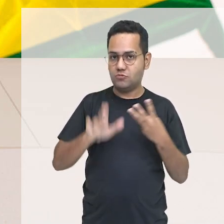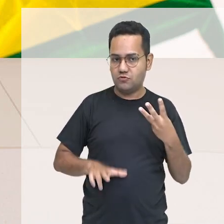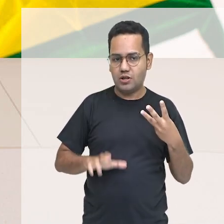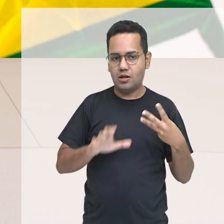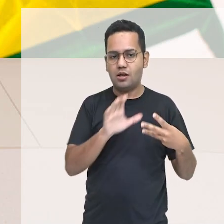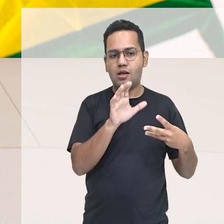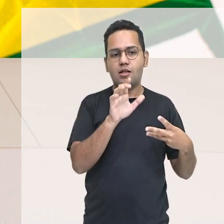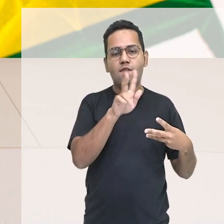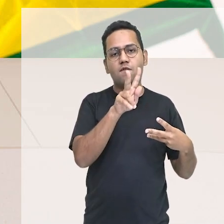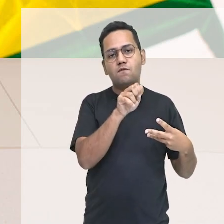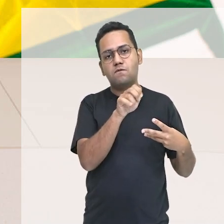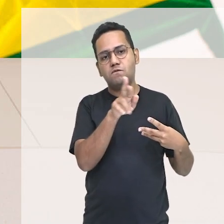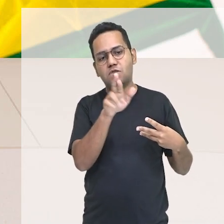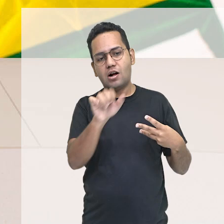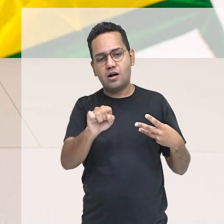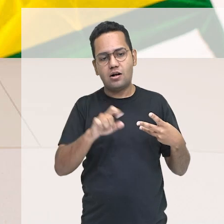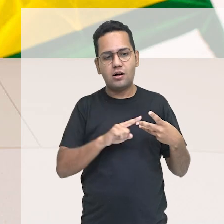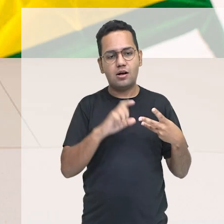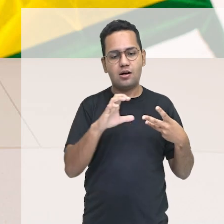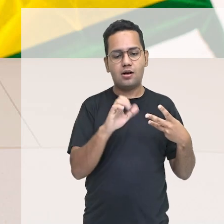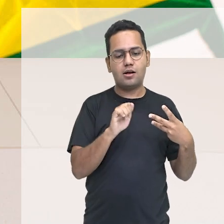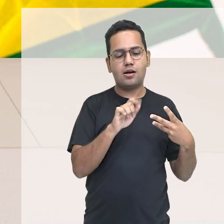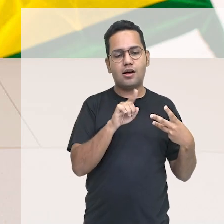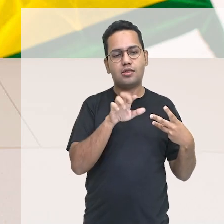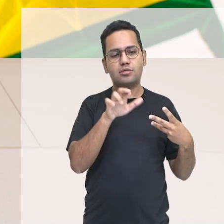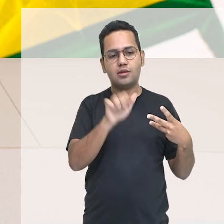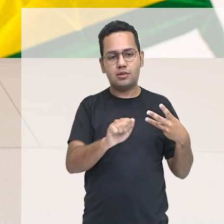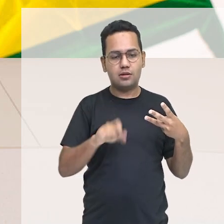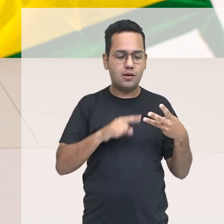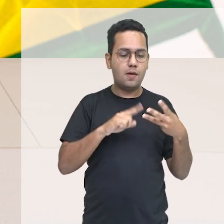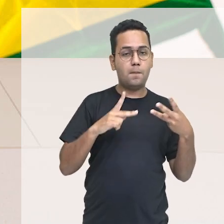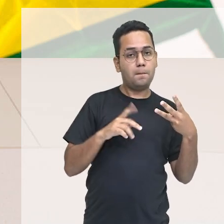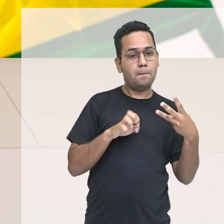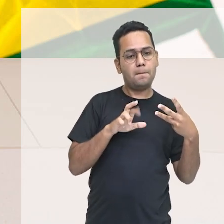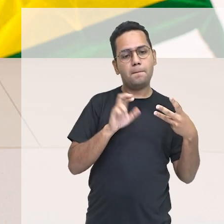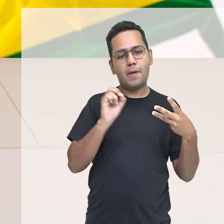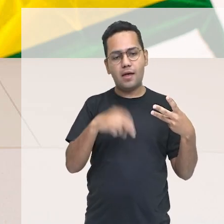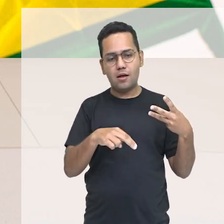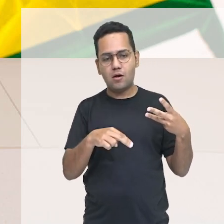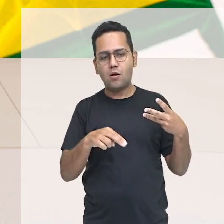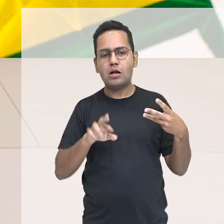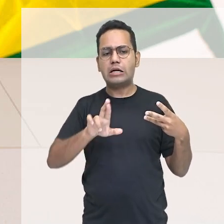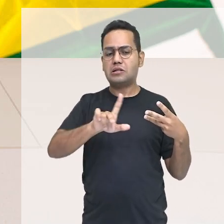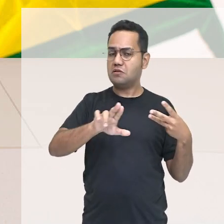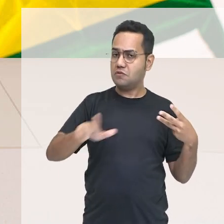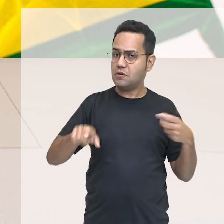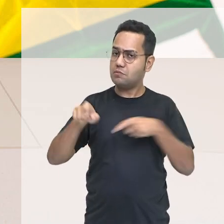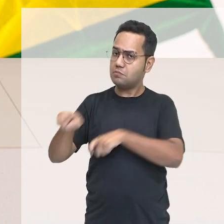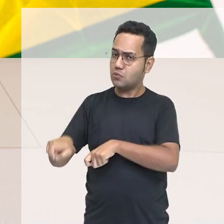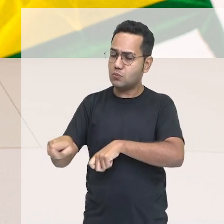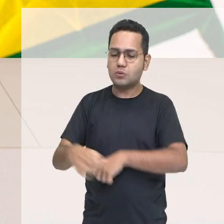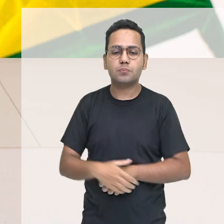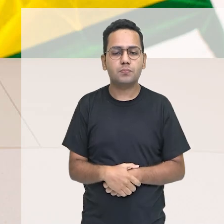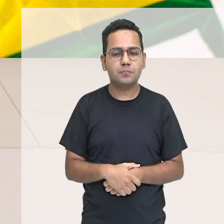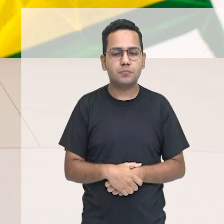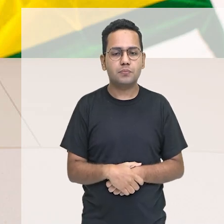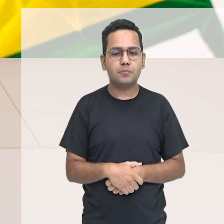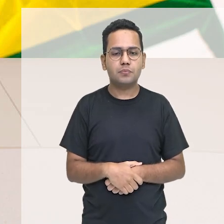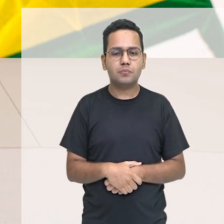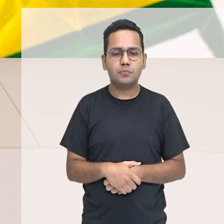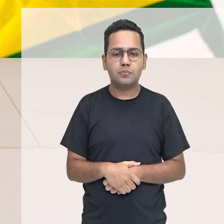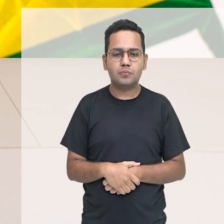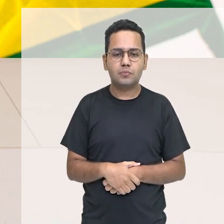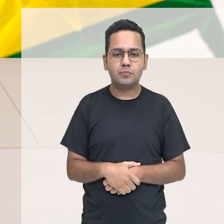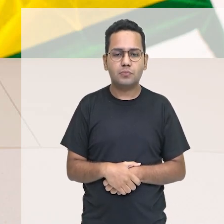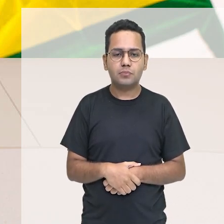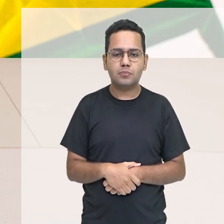a relação com os camponeses. Eles se diferenciam quanto à relação com